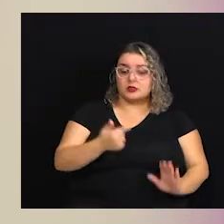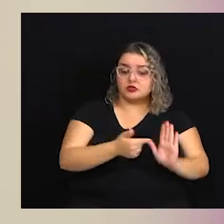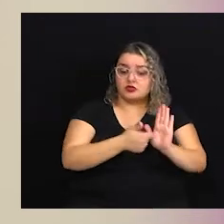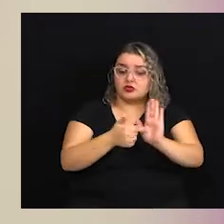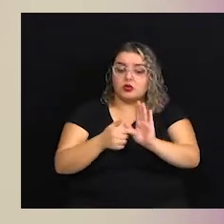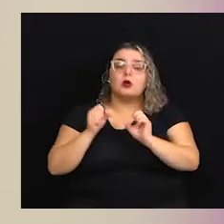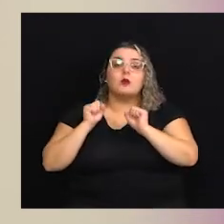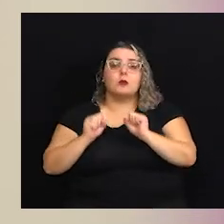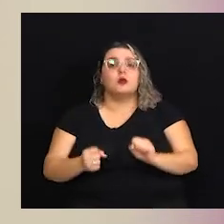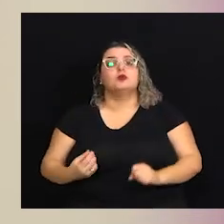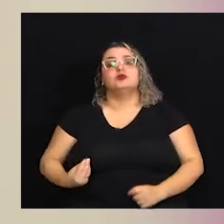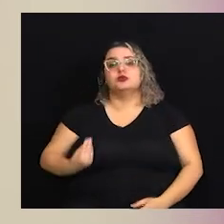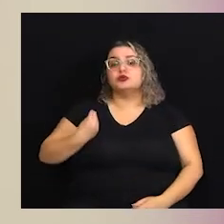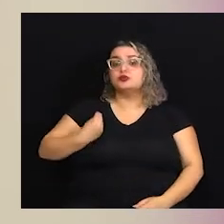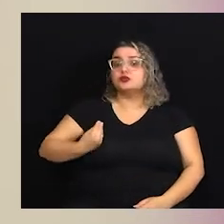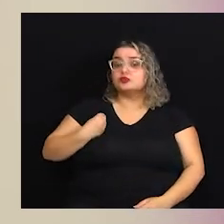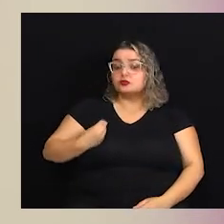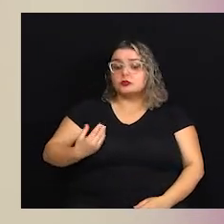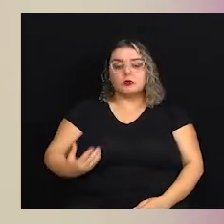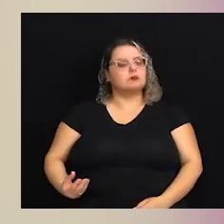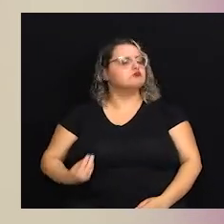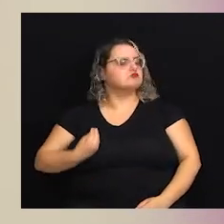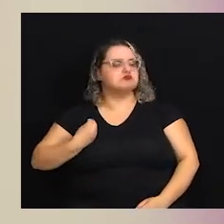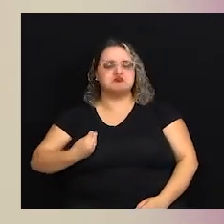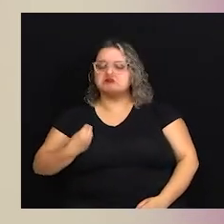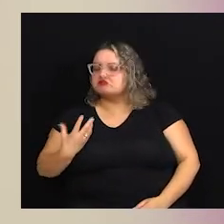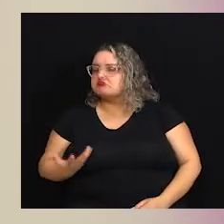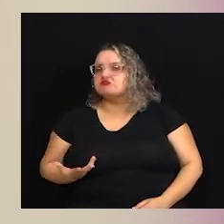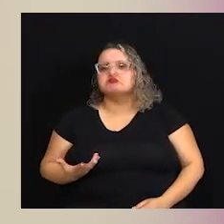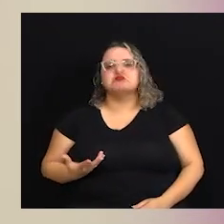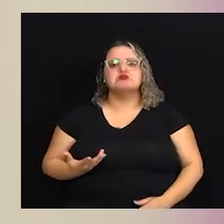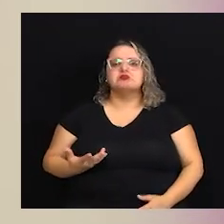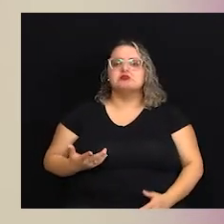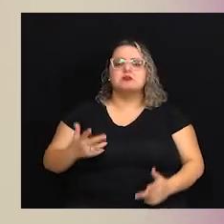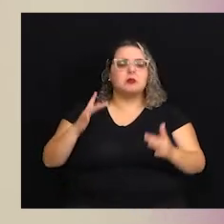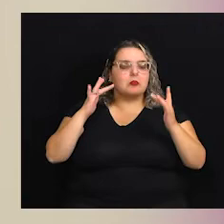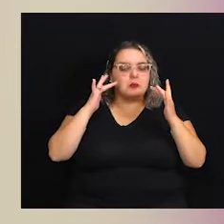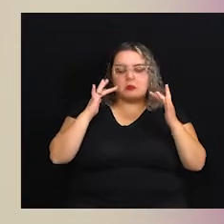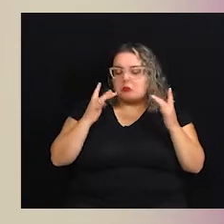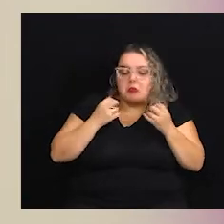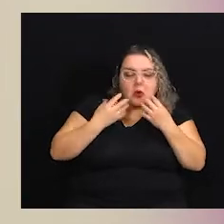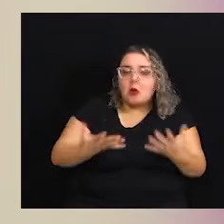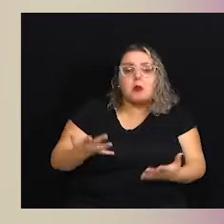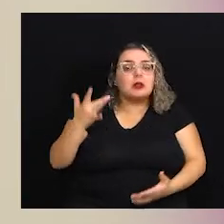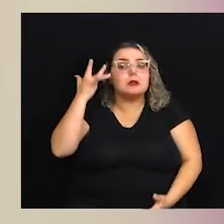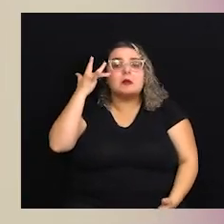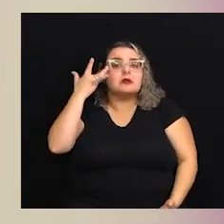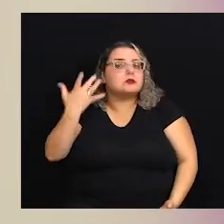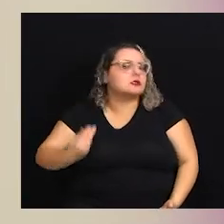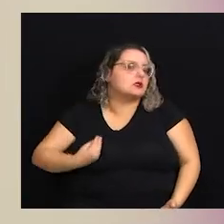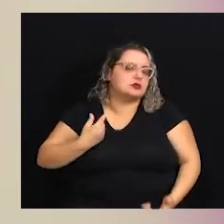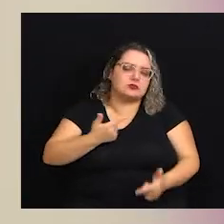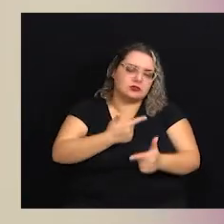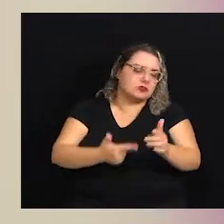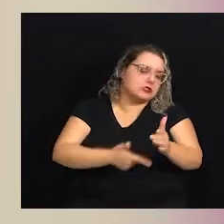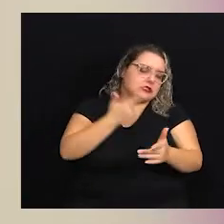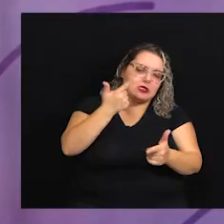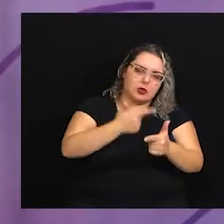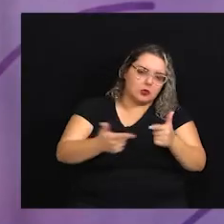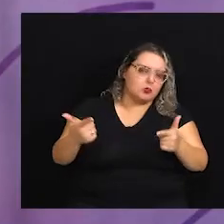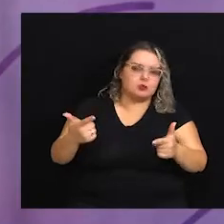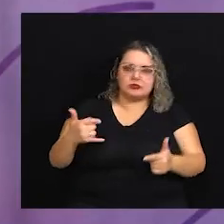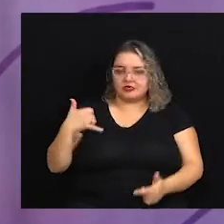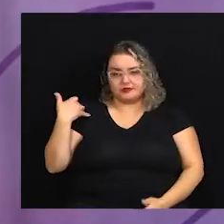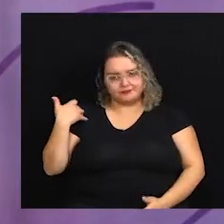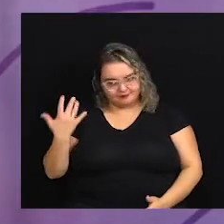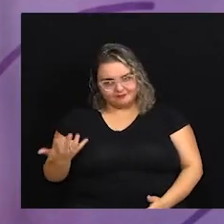de mostrar que ela pode viver uma vida com qualidade de vida na segunda metade da vida. Foi assim que surgiu o livro. E